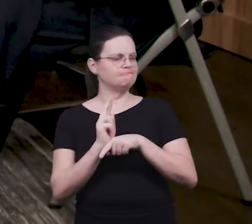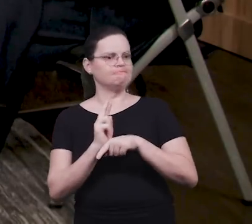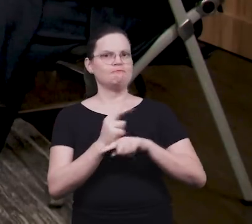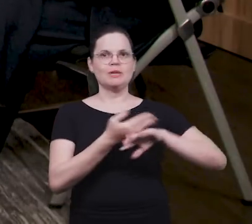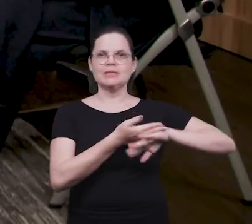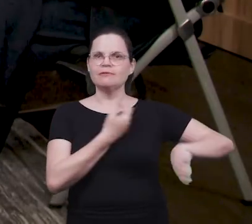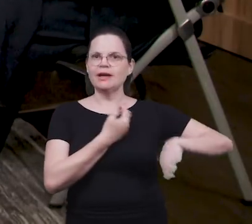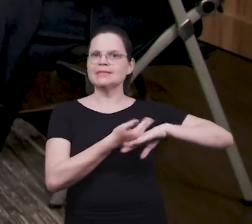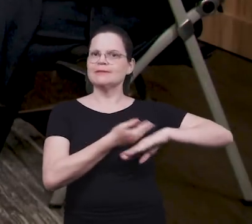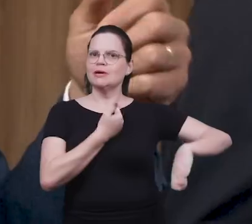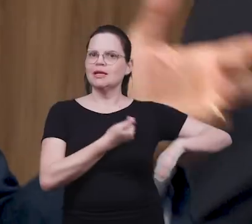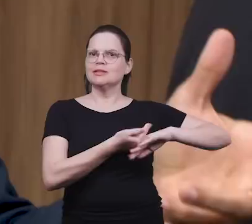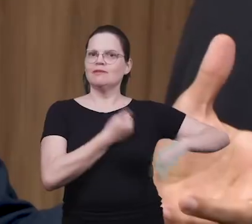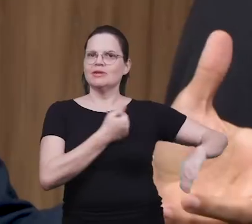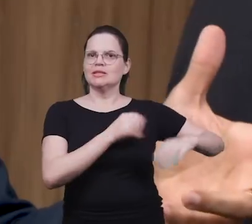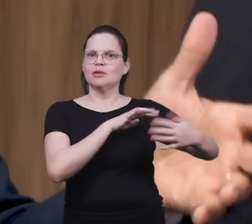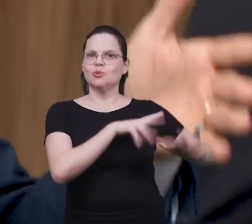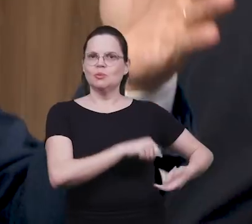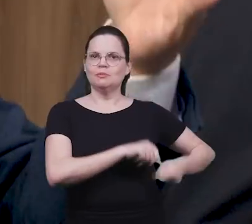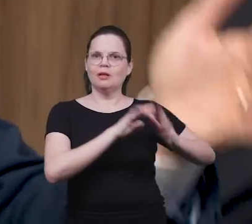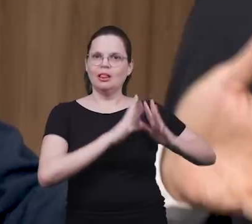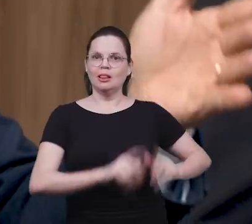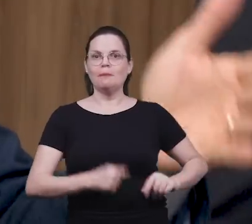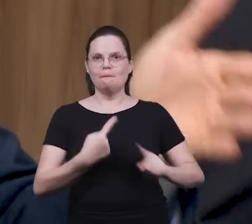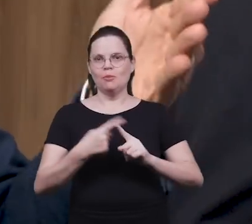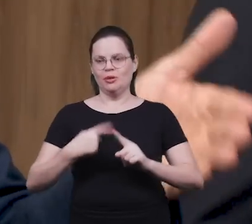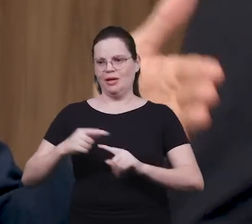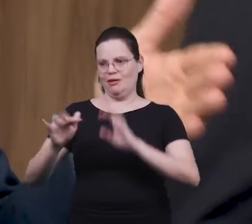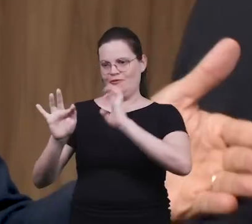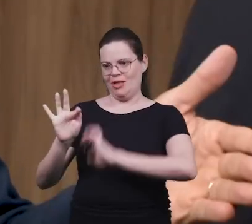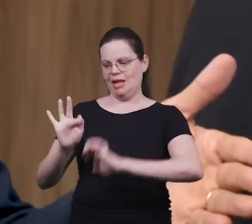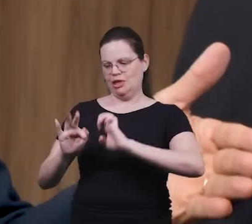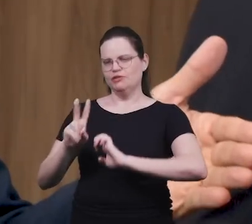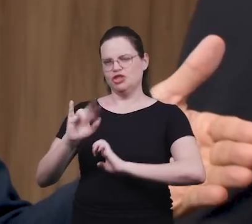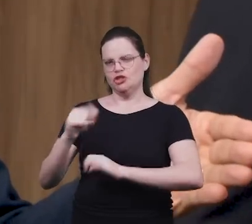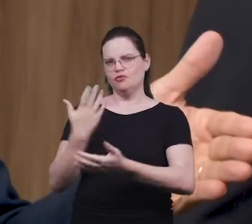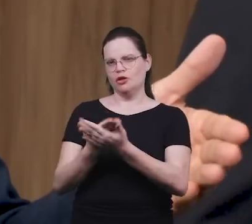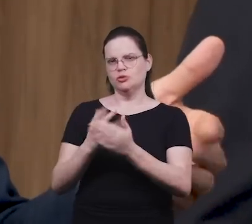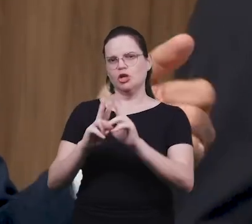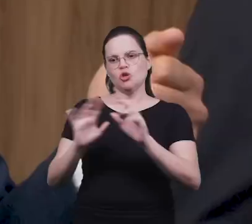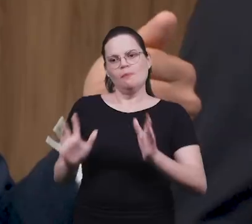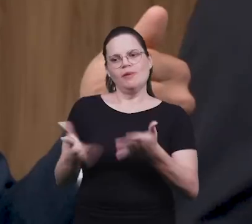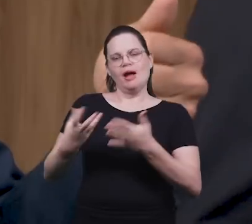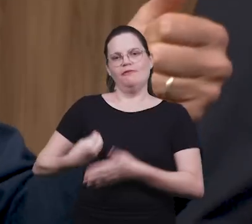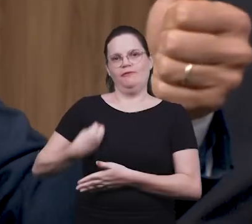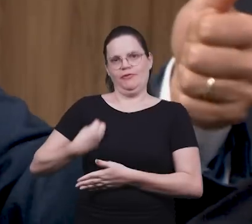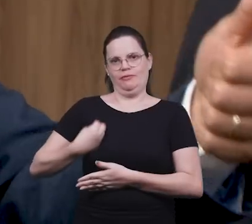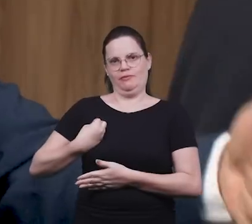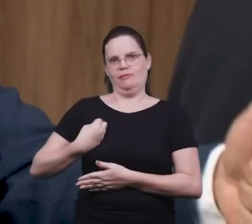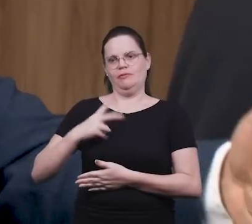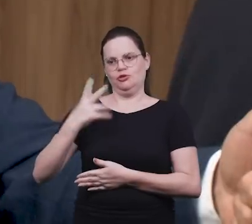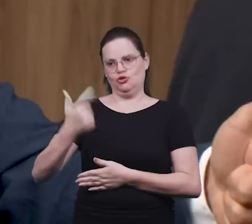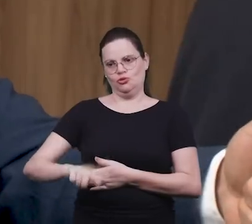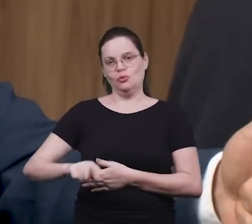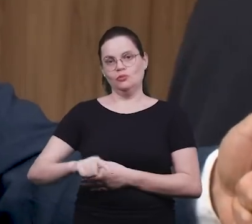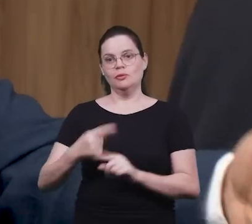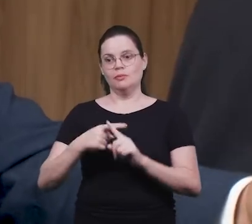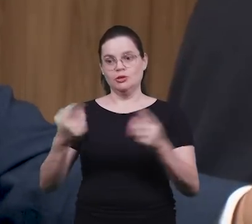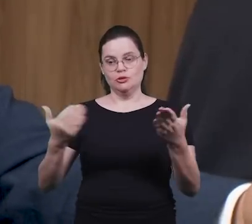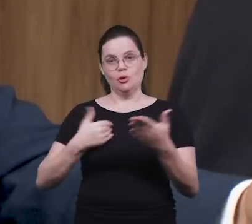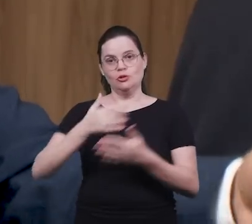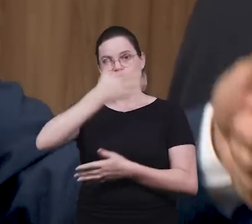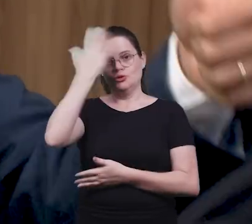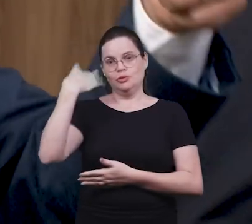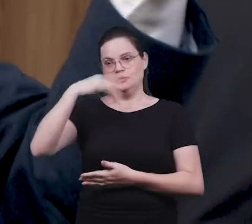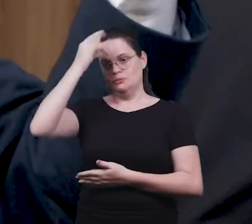nós vamos estudar na igreja de Filadélfia. Nós hoje somos esse remanescente. E nós temos hoje o conselho do Espírito Santo. Por